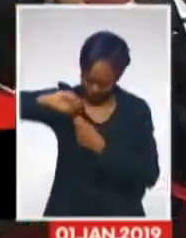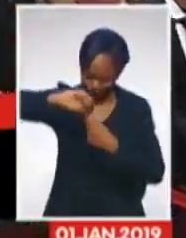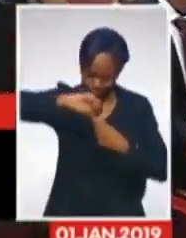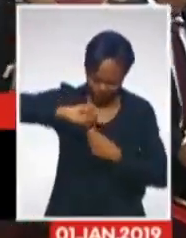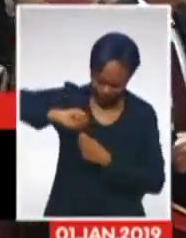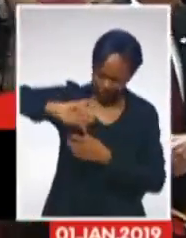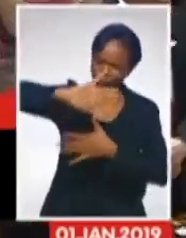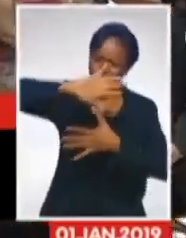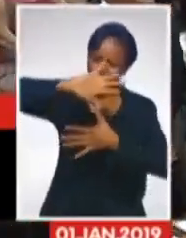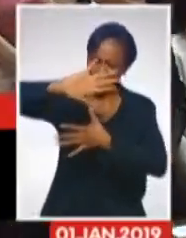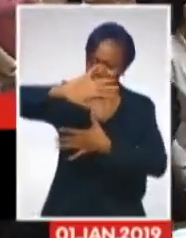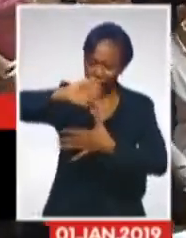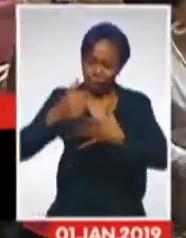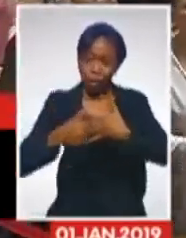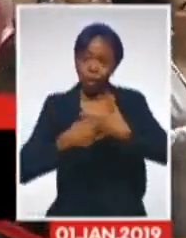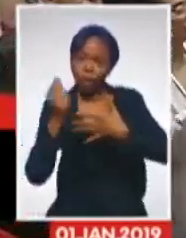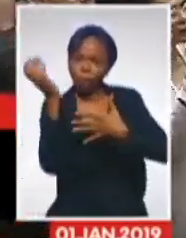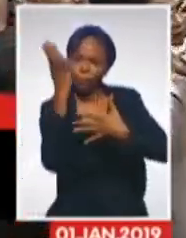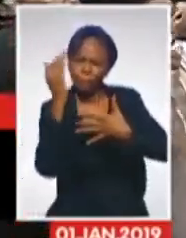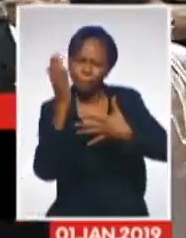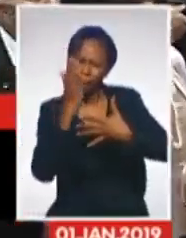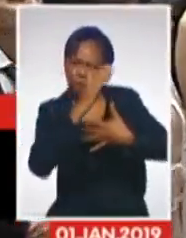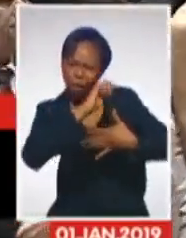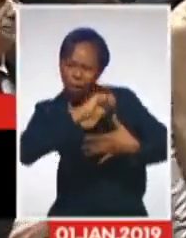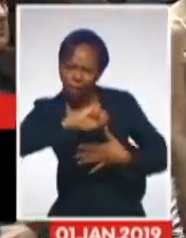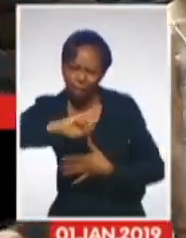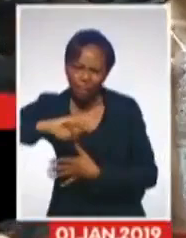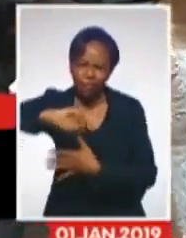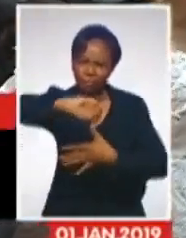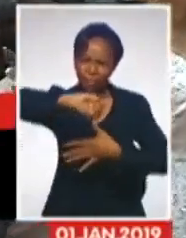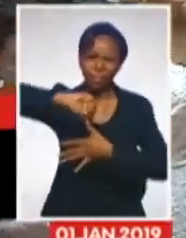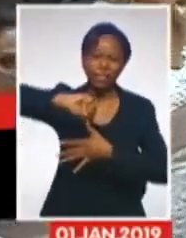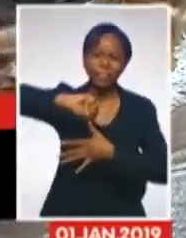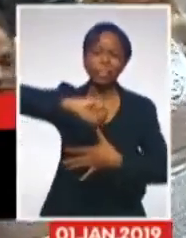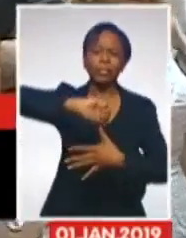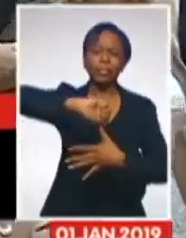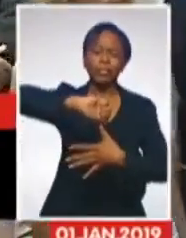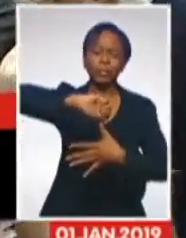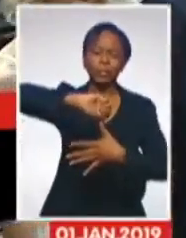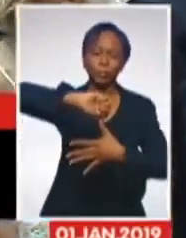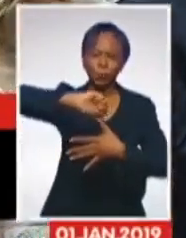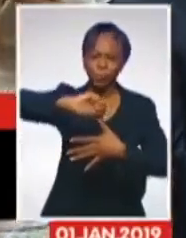fulguras, ó Brasil, florão da América,